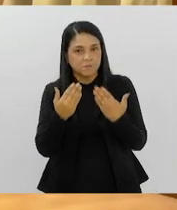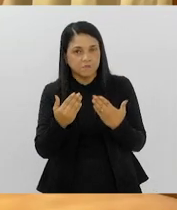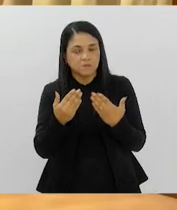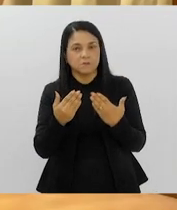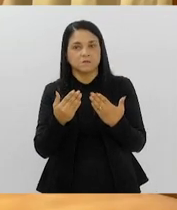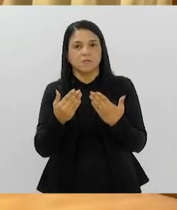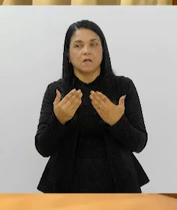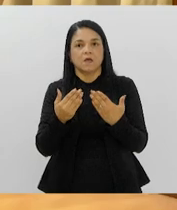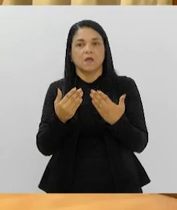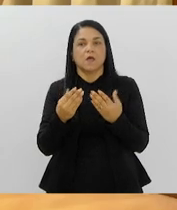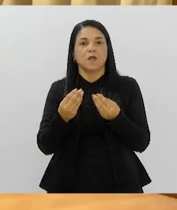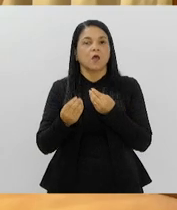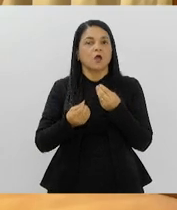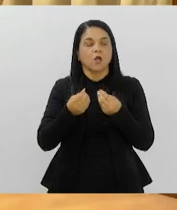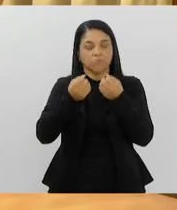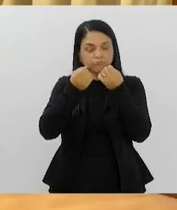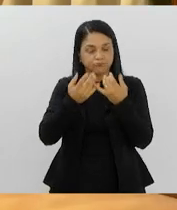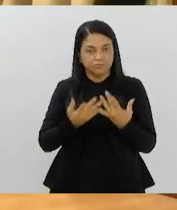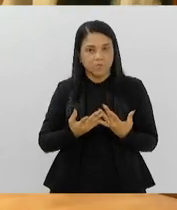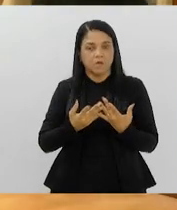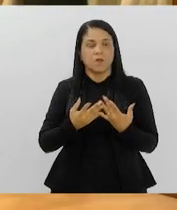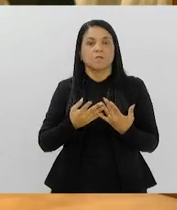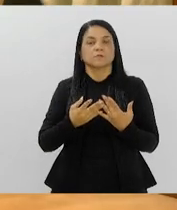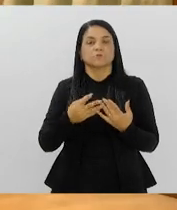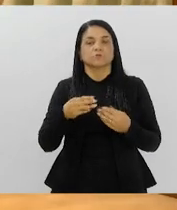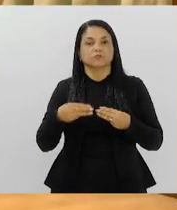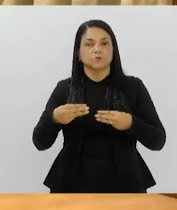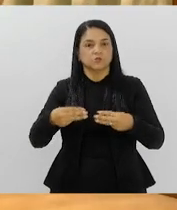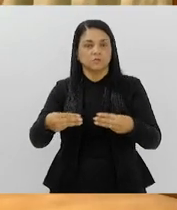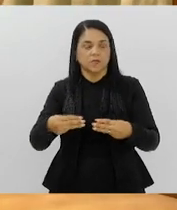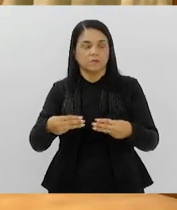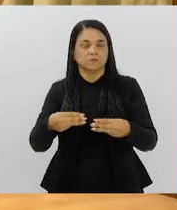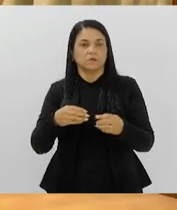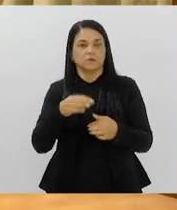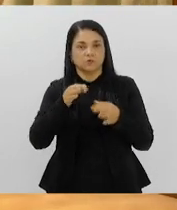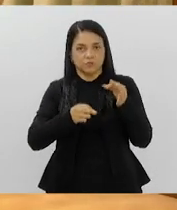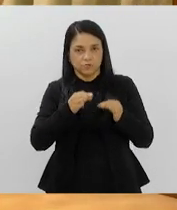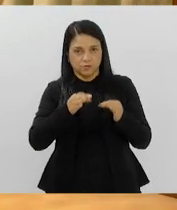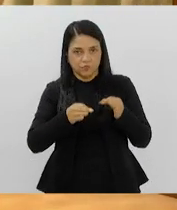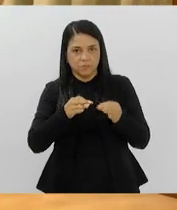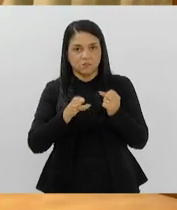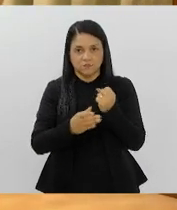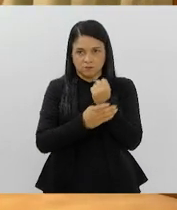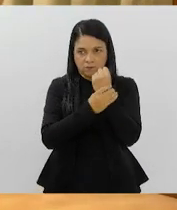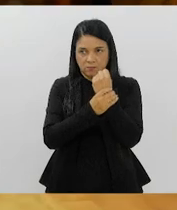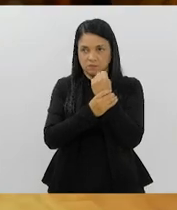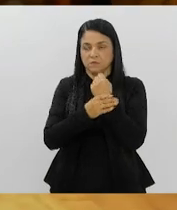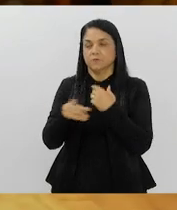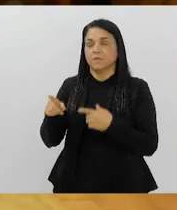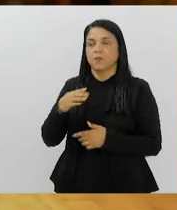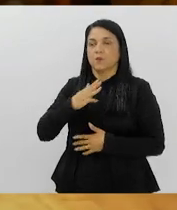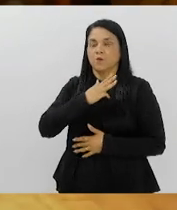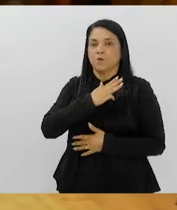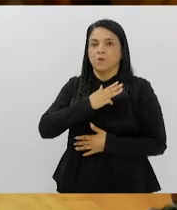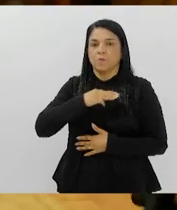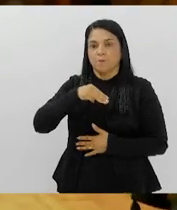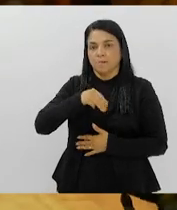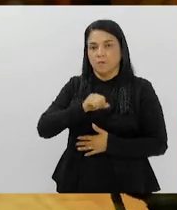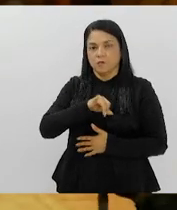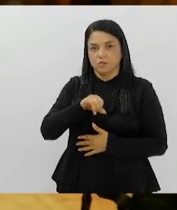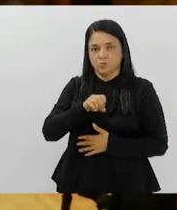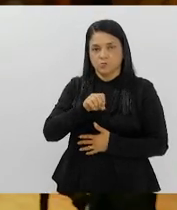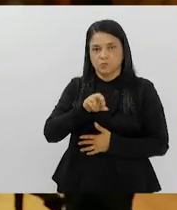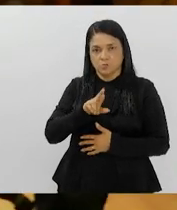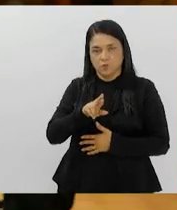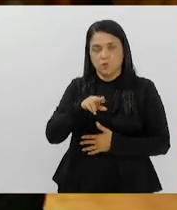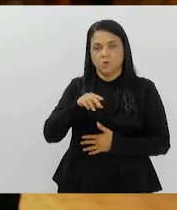do Ministério da Justiça e Segurança, né? E ao Major Rosner, eu quero entregar aqui, em